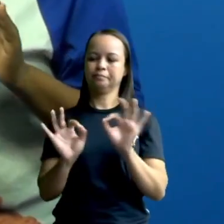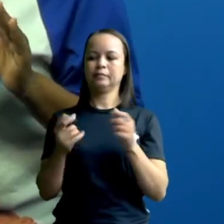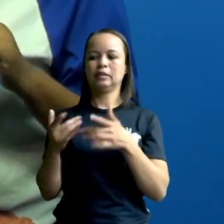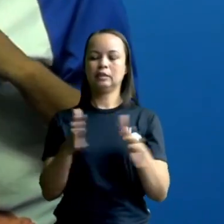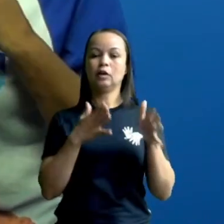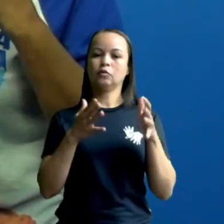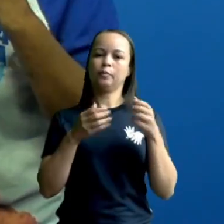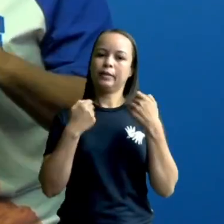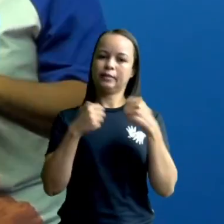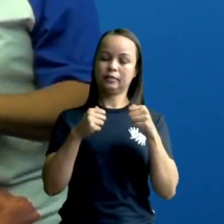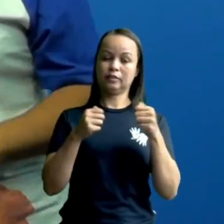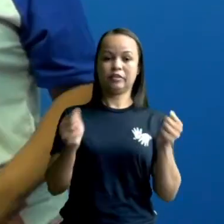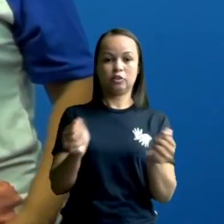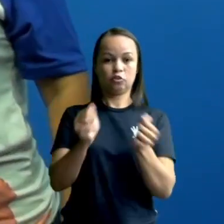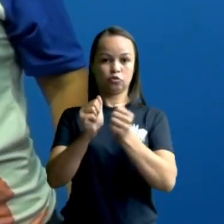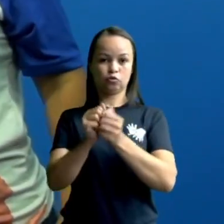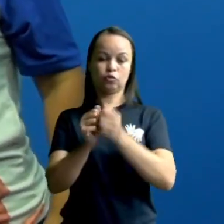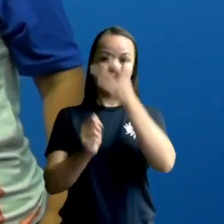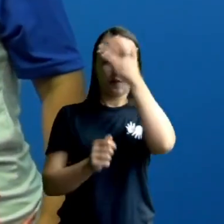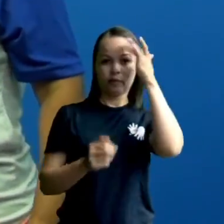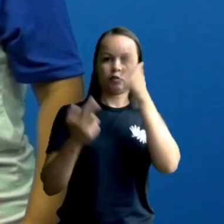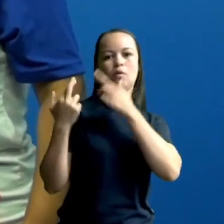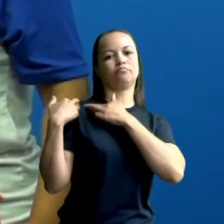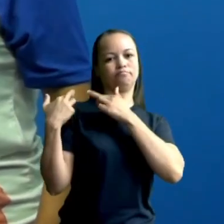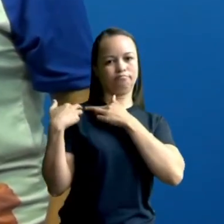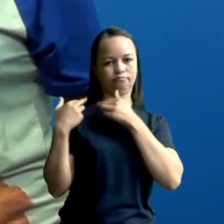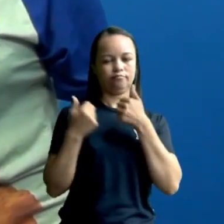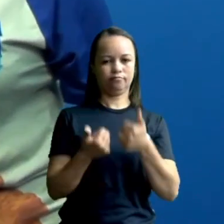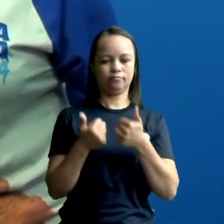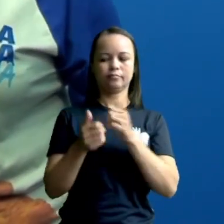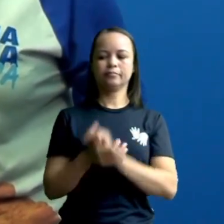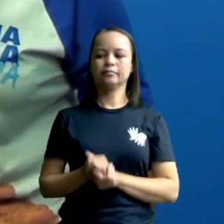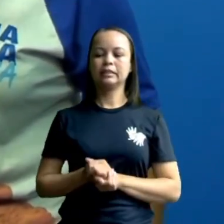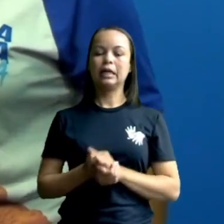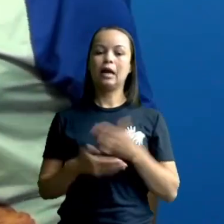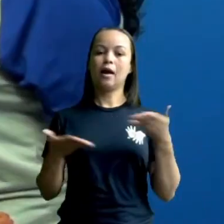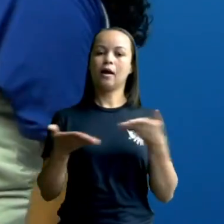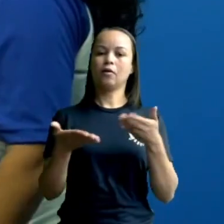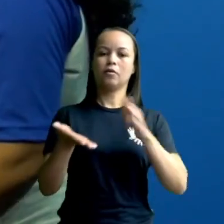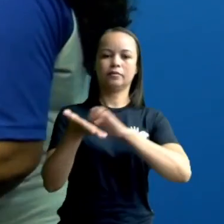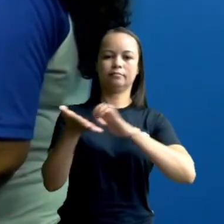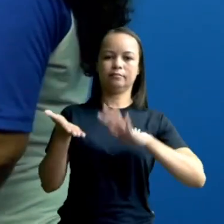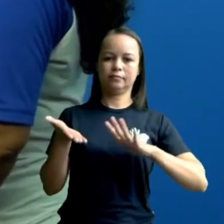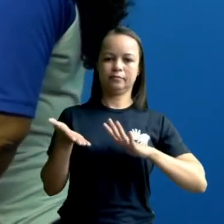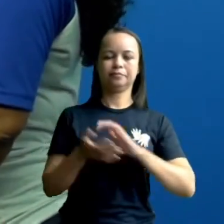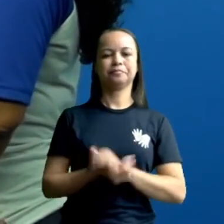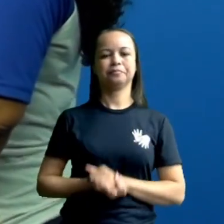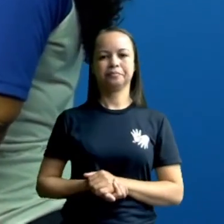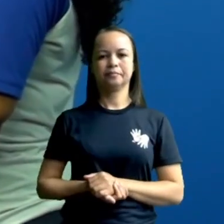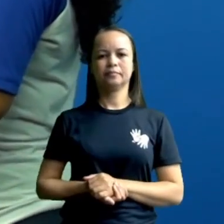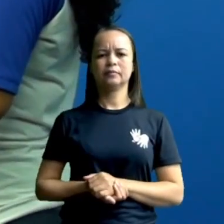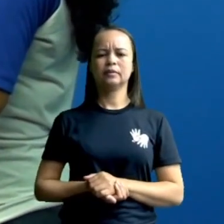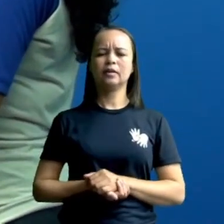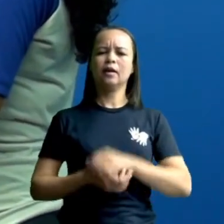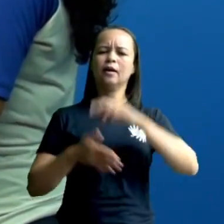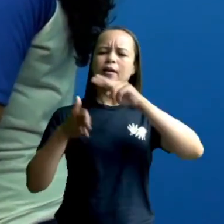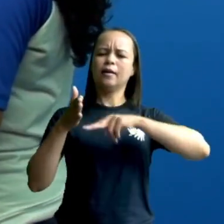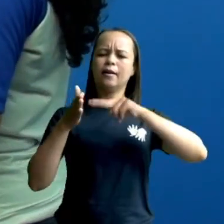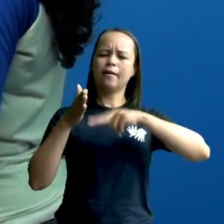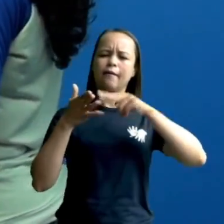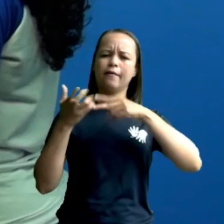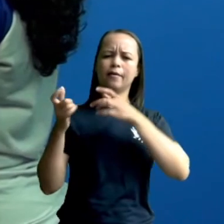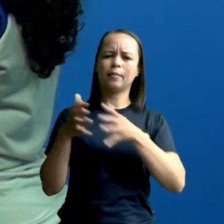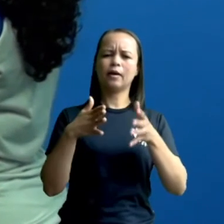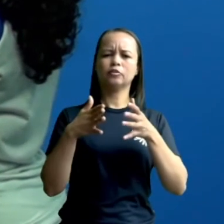revisão de um adulto, tá certo? Que o adulto esteja do lado, tá bom? Agora vamos para nossas atividades. Vamos lá. Leia abaixo